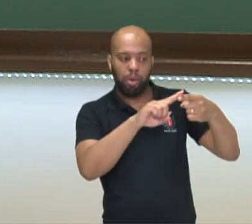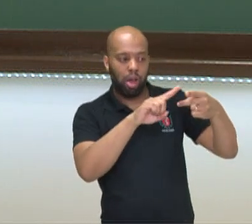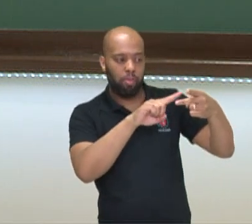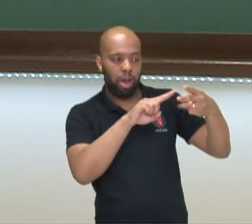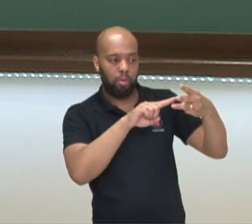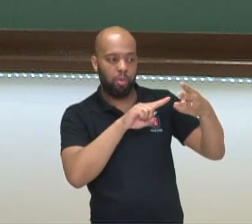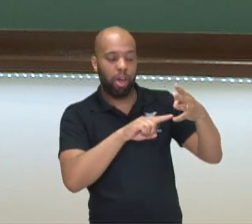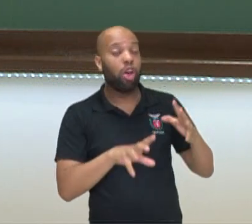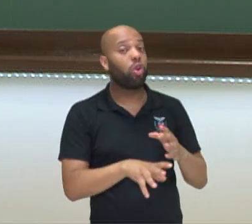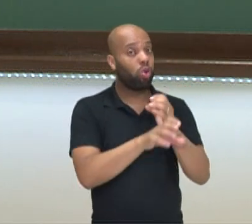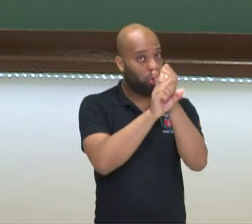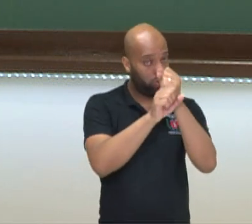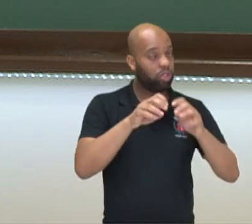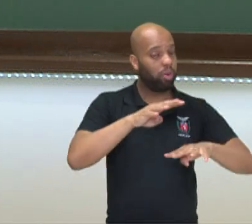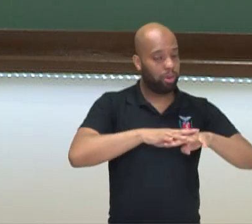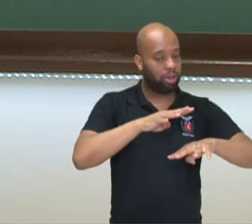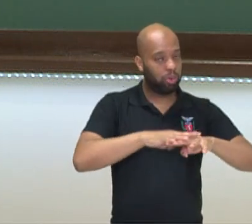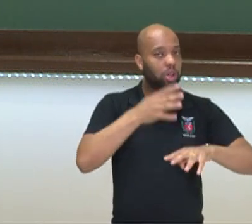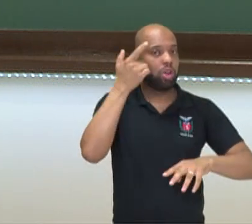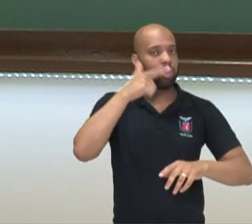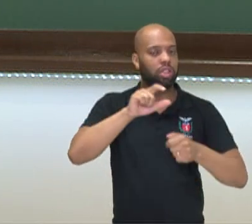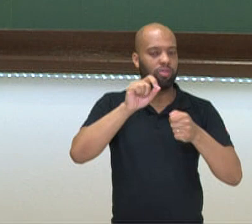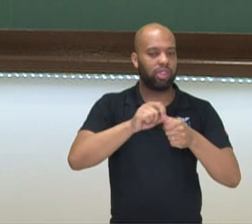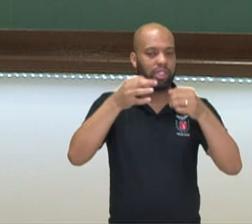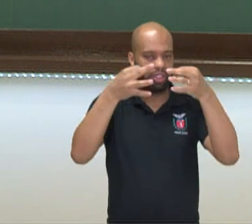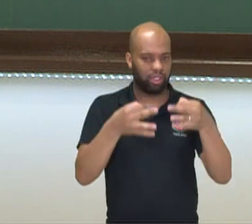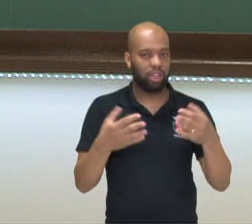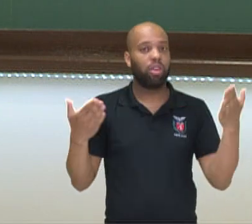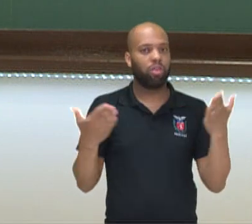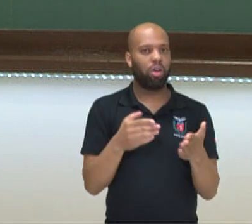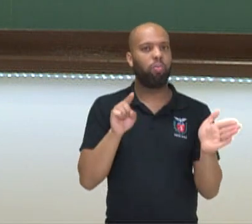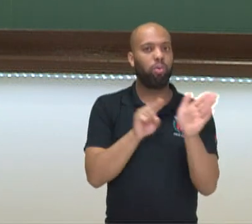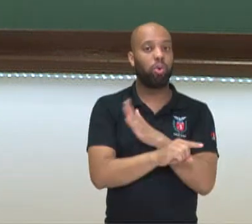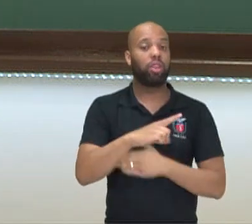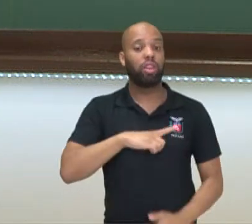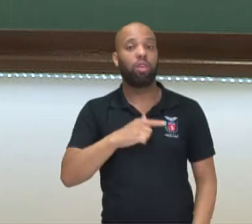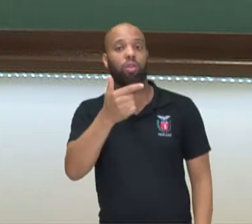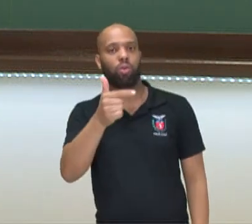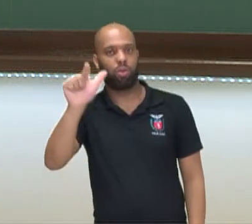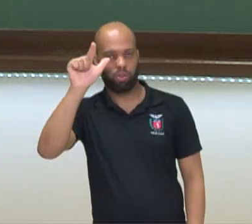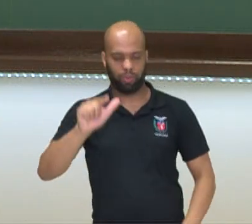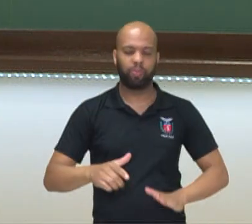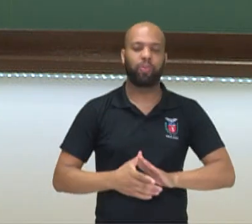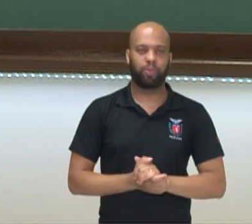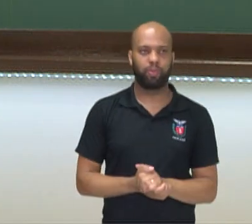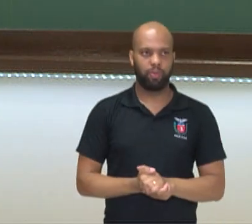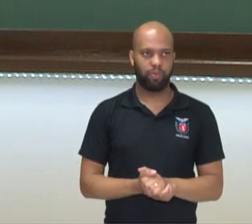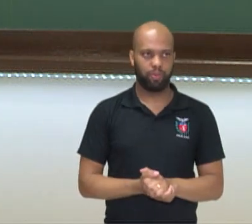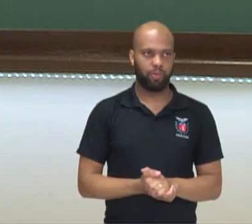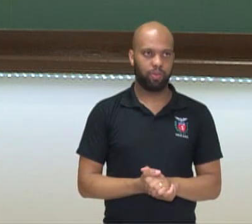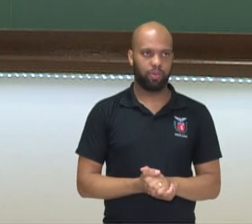certinho. Ok? Então agora nós vamos para o próximo exercício.